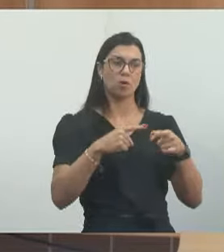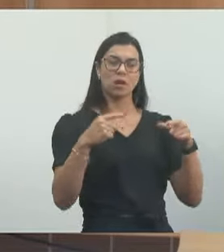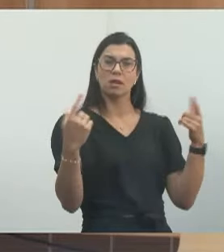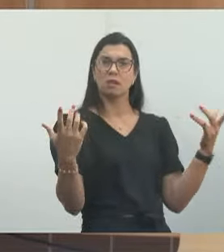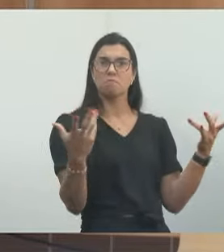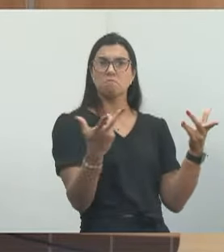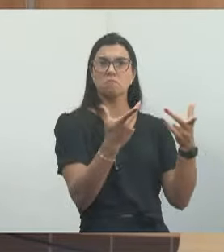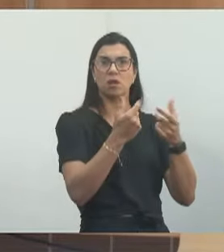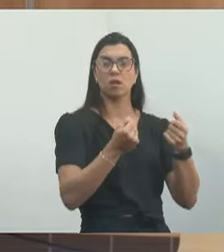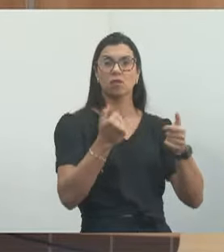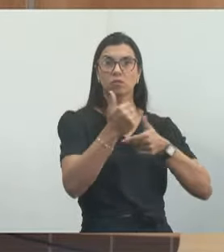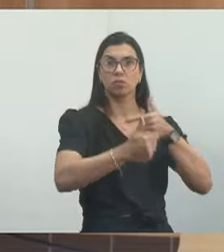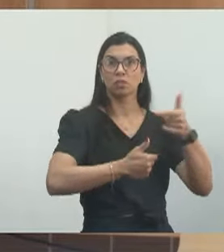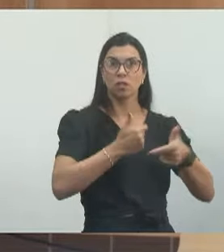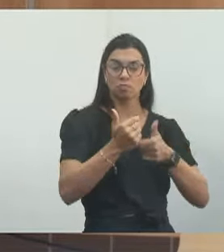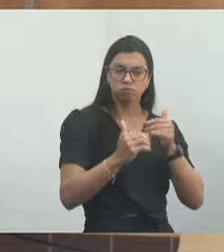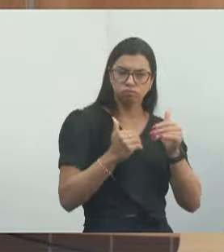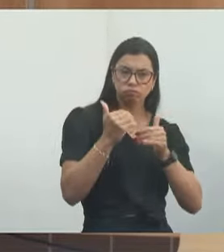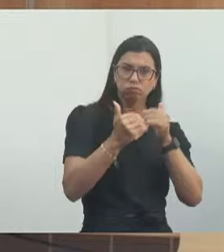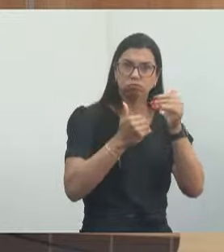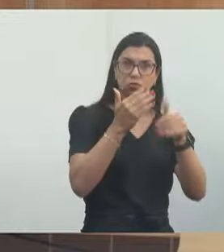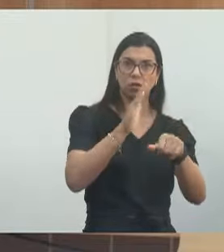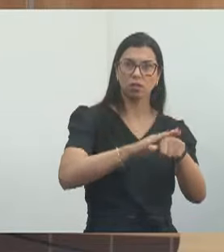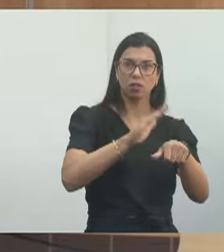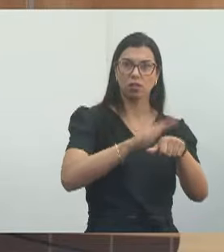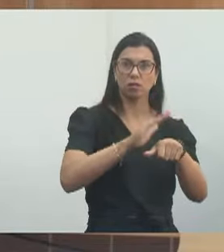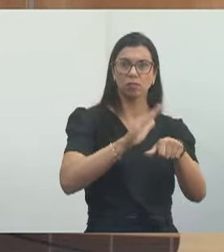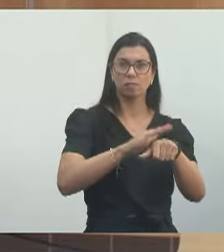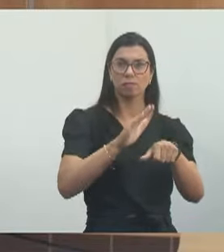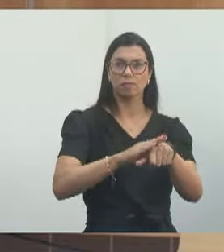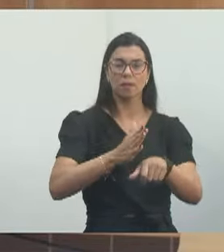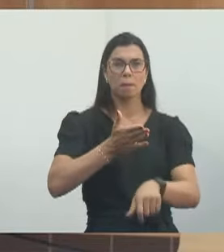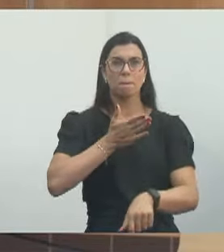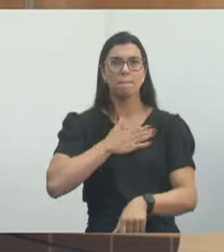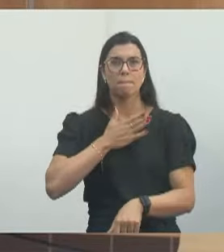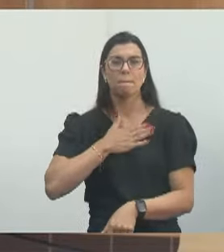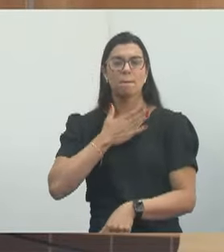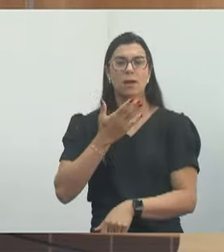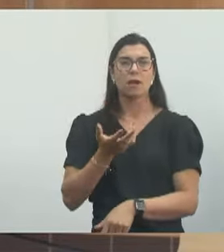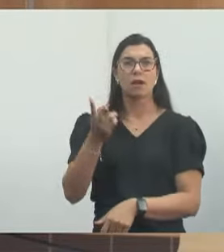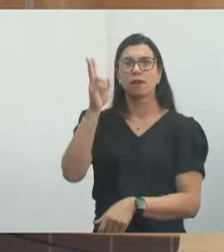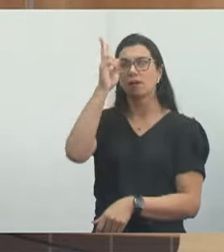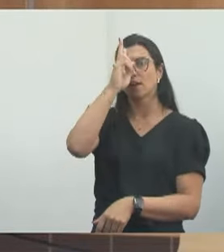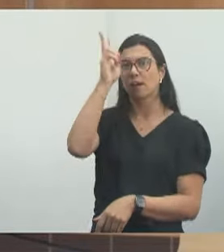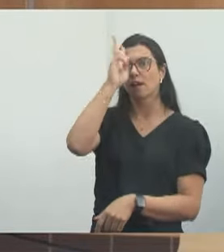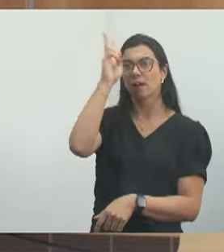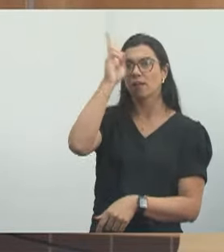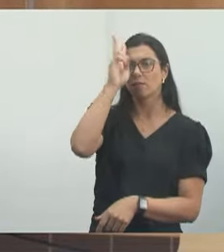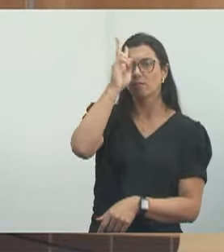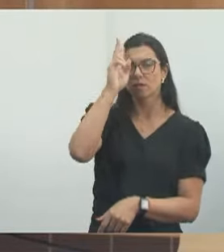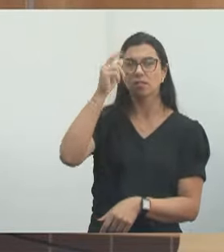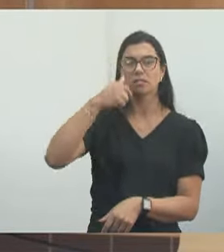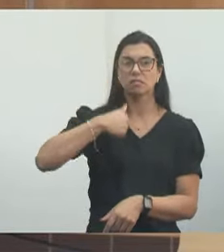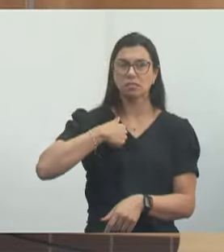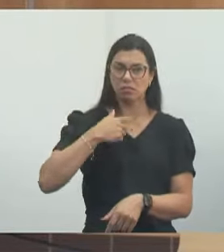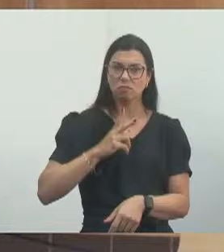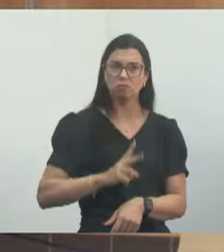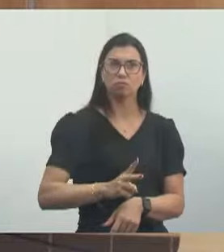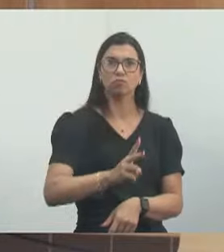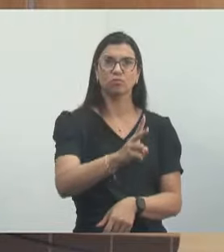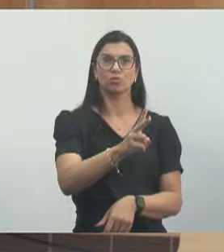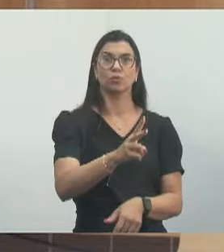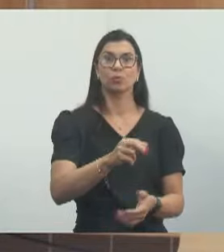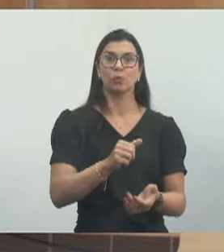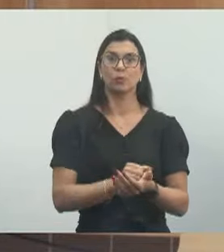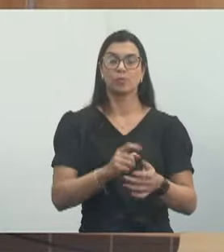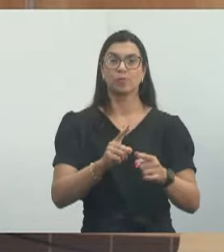trabalho que vem sendo desenvolvido. Ficou gravado na minha cabeça, a régua está muito alta, né? Mas